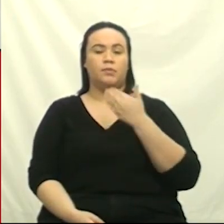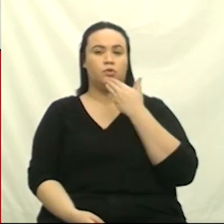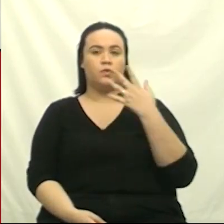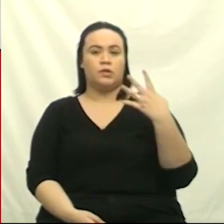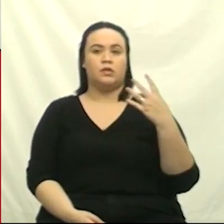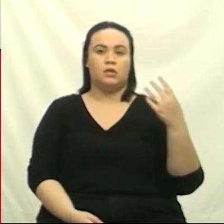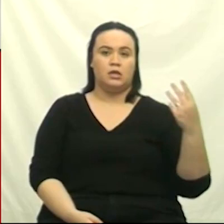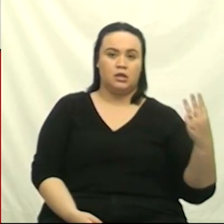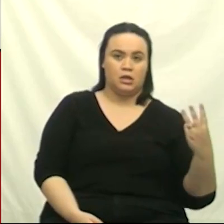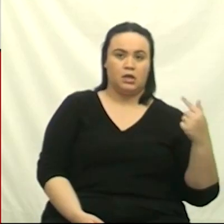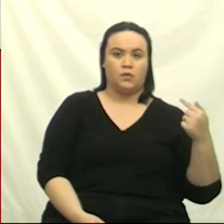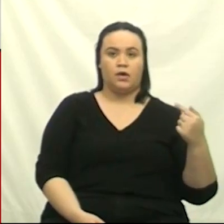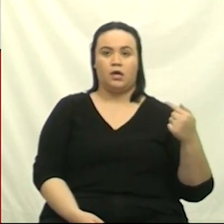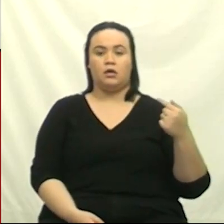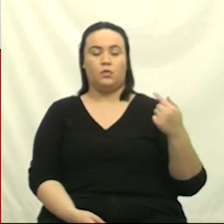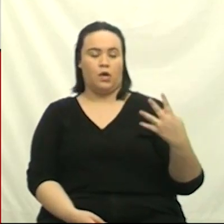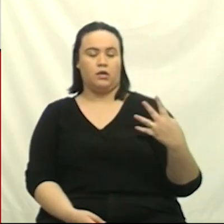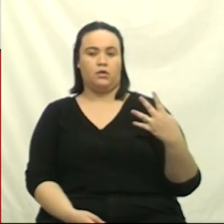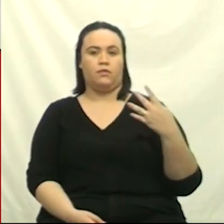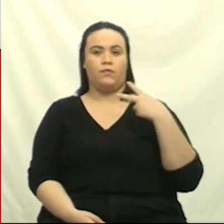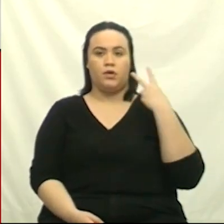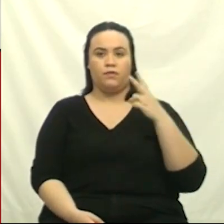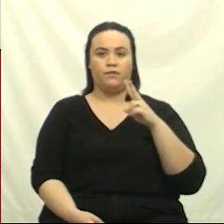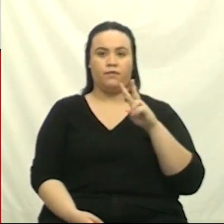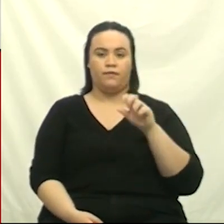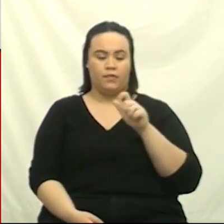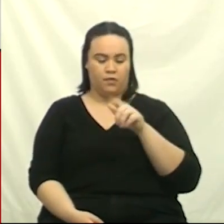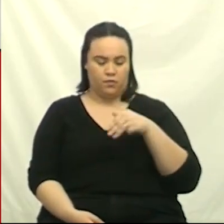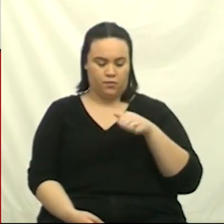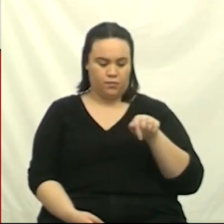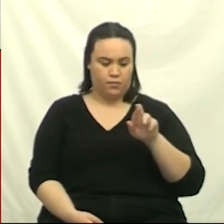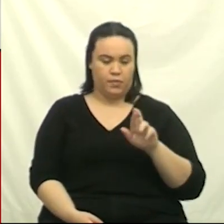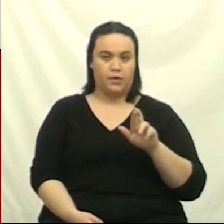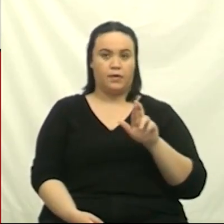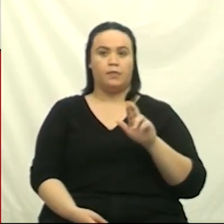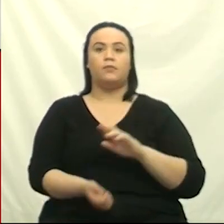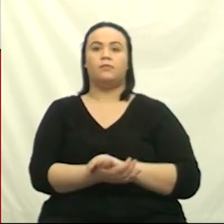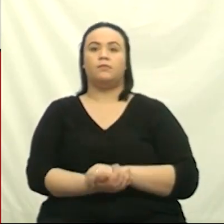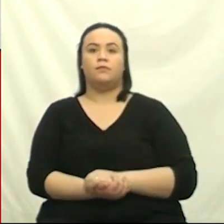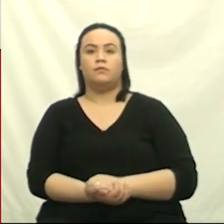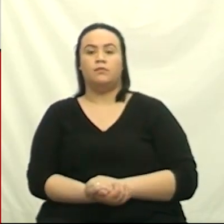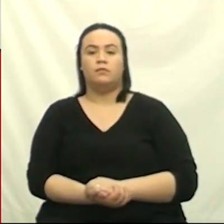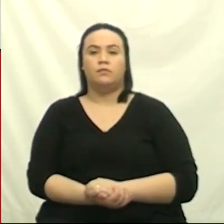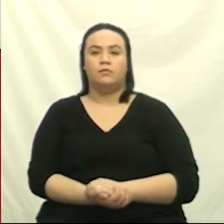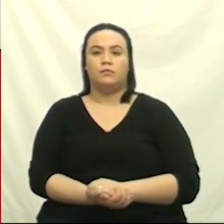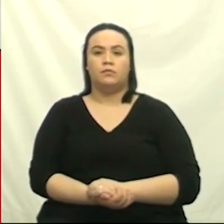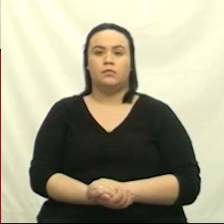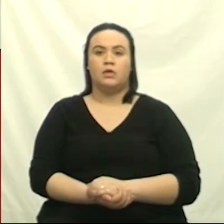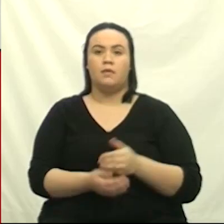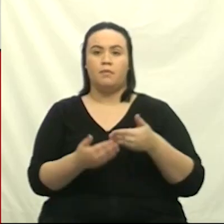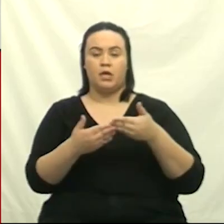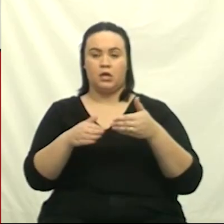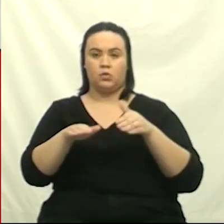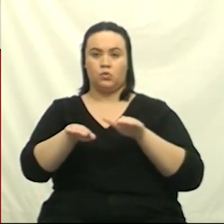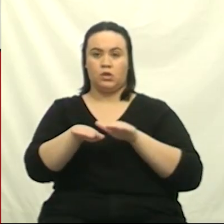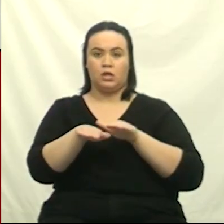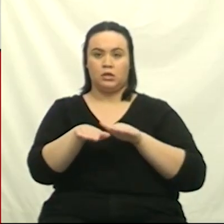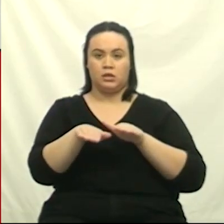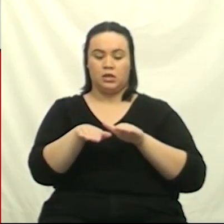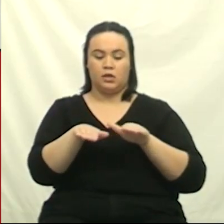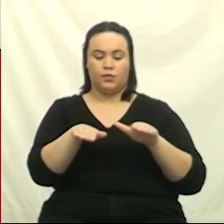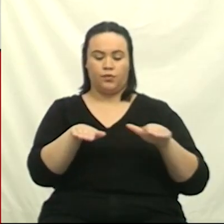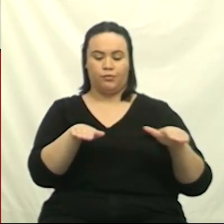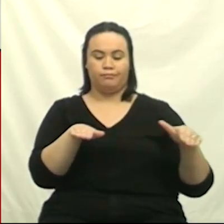barra 2023 autor Valmir da Agostin aplicação ampliação do estacionamento no Seinca